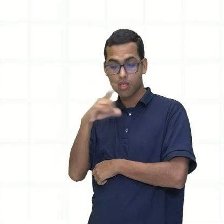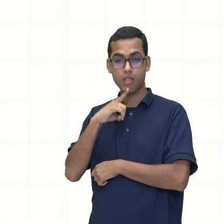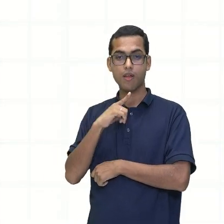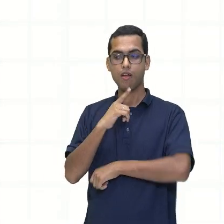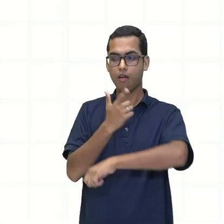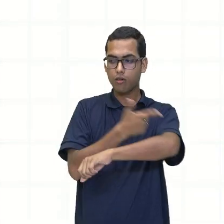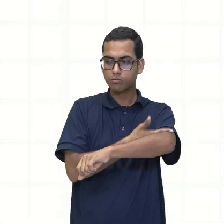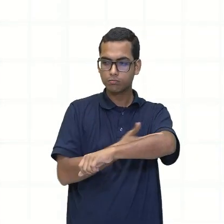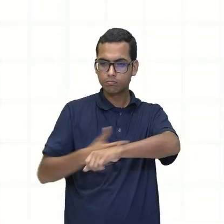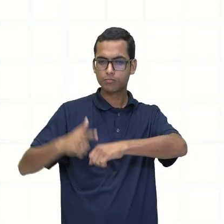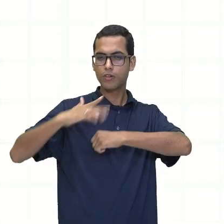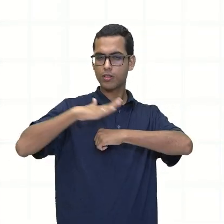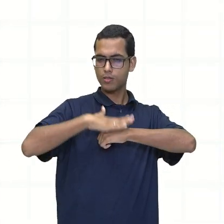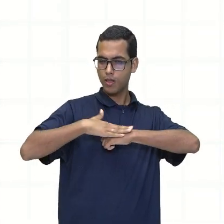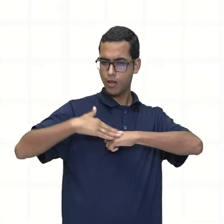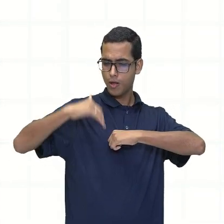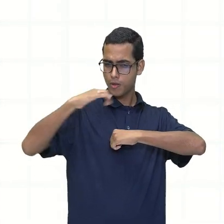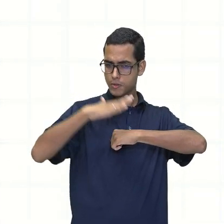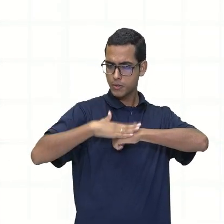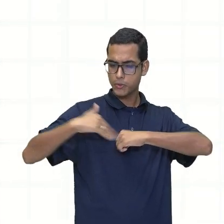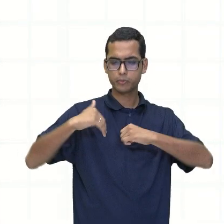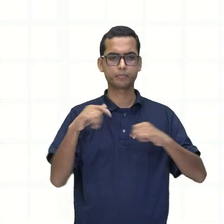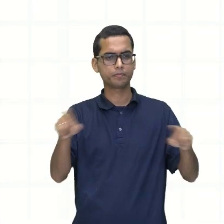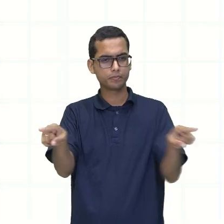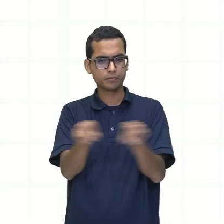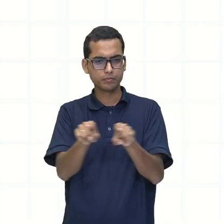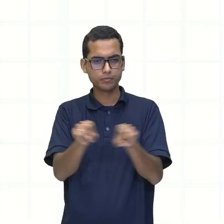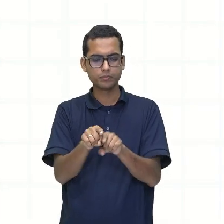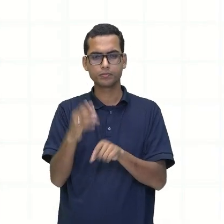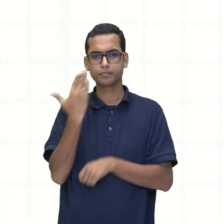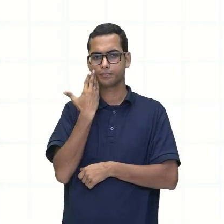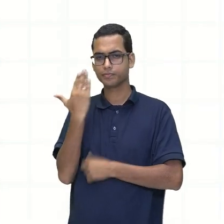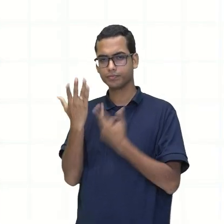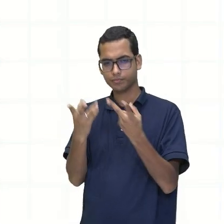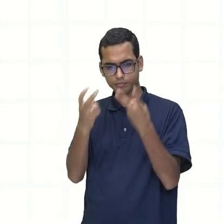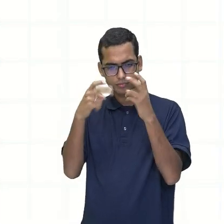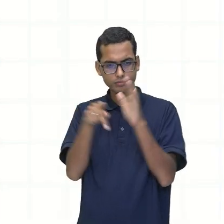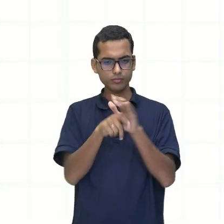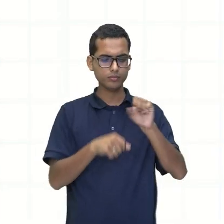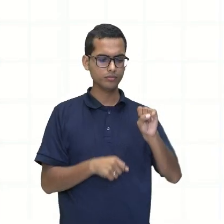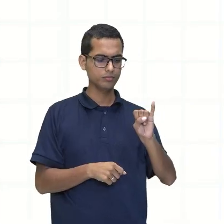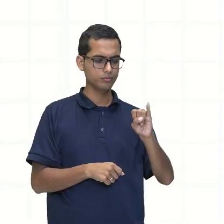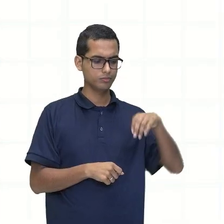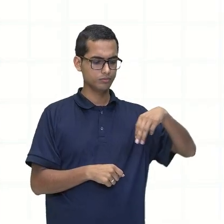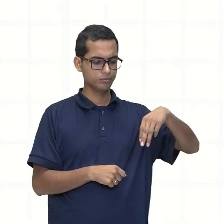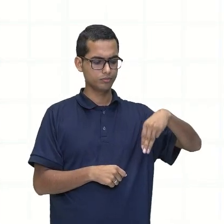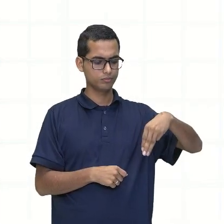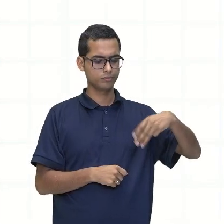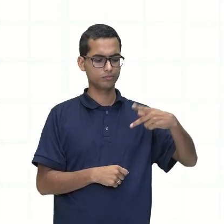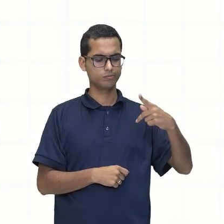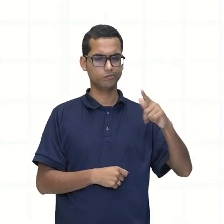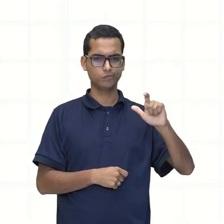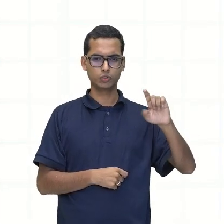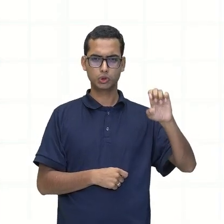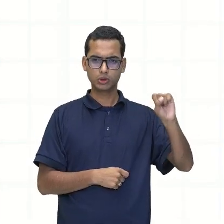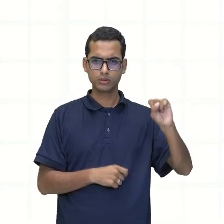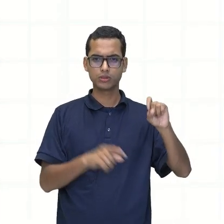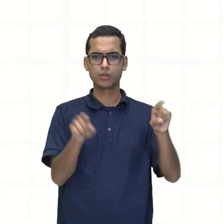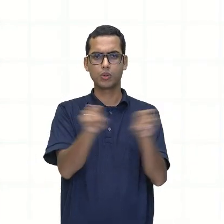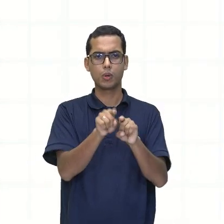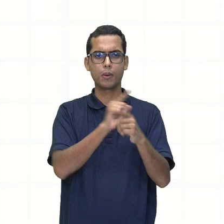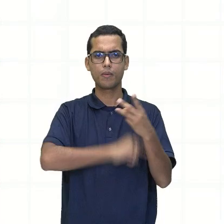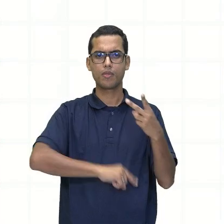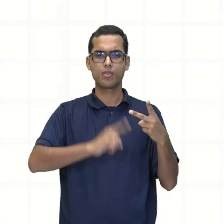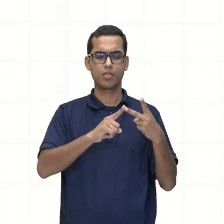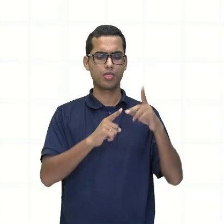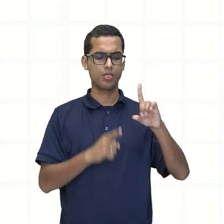palavra simples e delicada são os nossos adjetivos e mostra nesse contexto que é o modo de